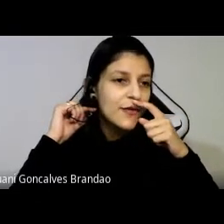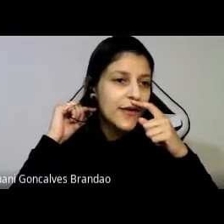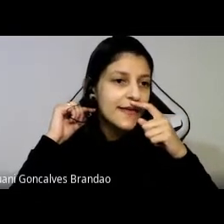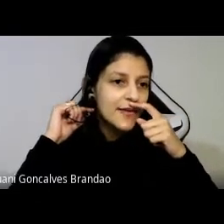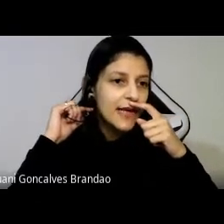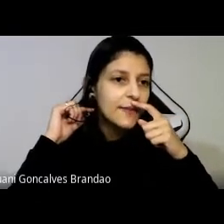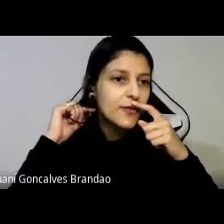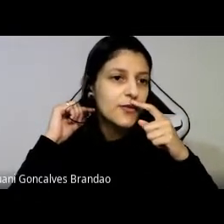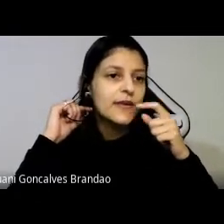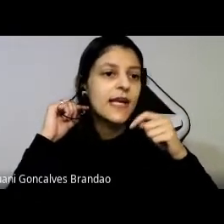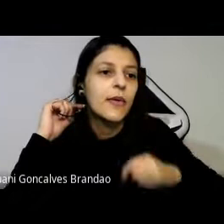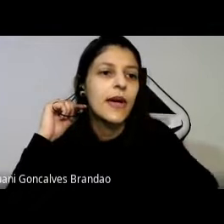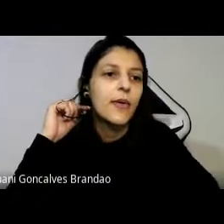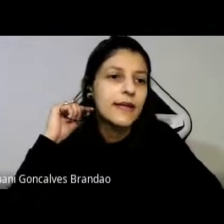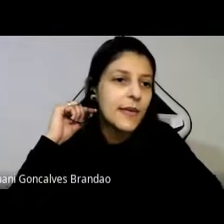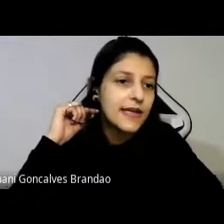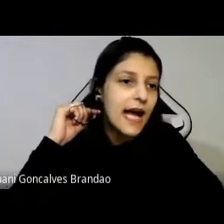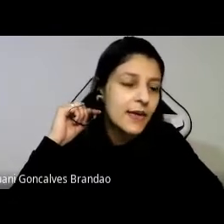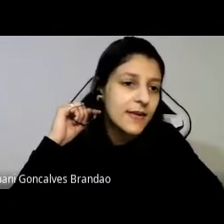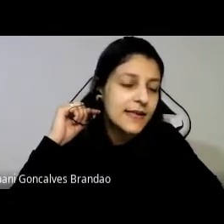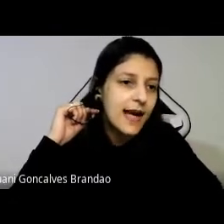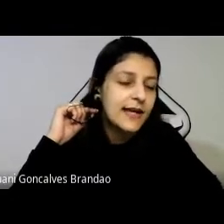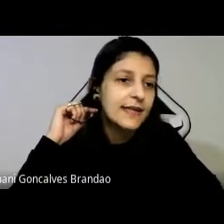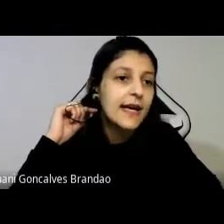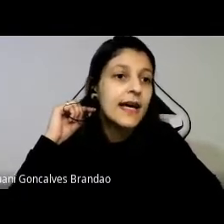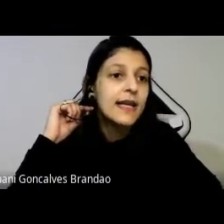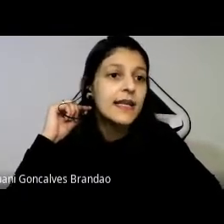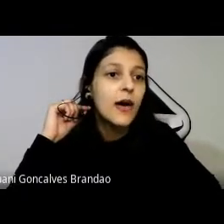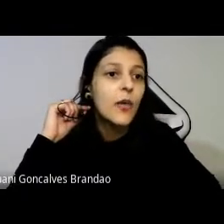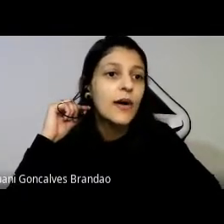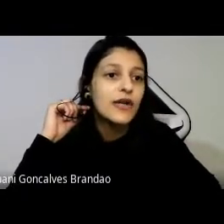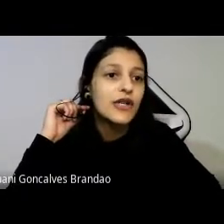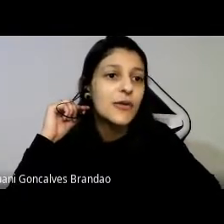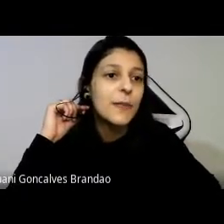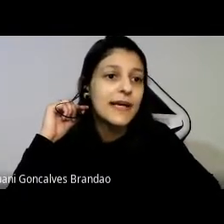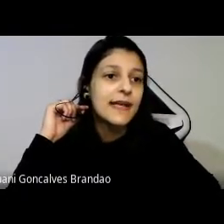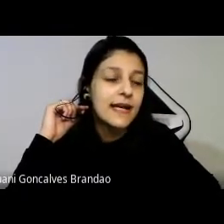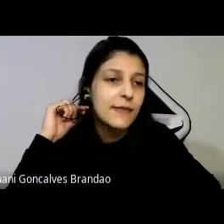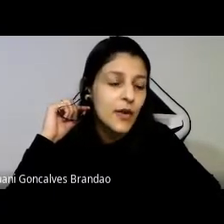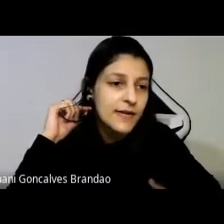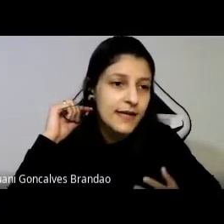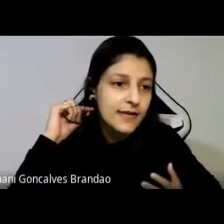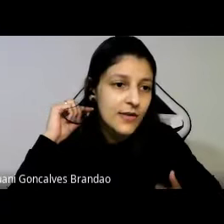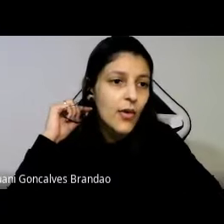processo difícil, né, para os surdos terem o reconhecimento da língua de sinais. Então, quando a gente pensa nesse processo histórico,